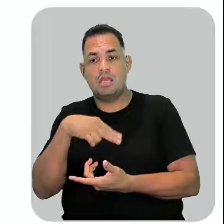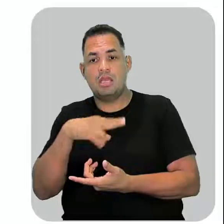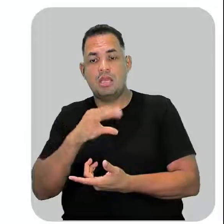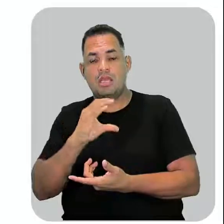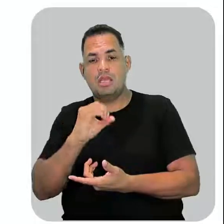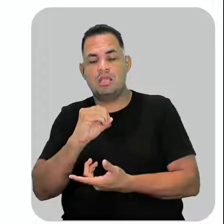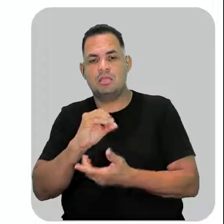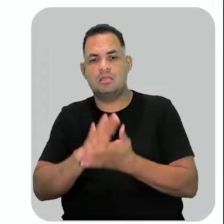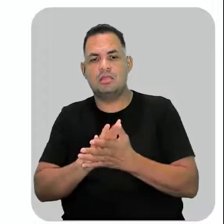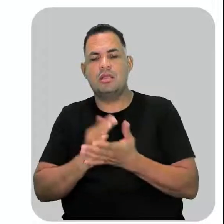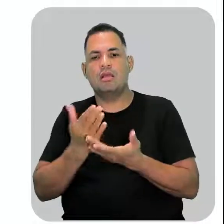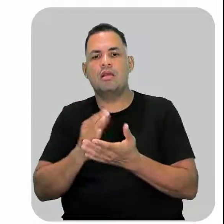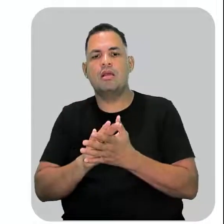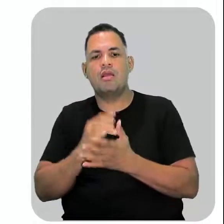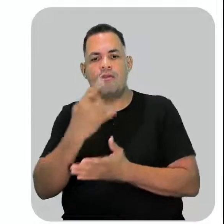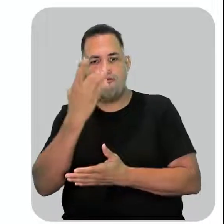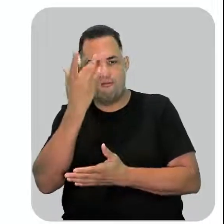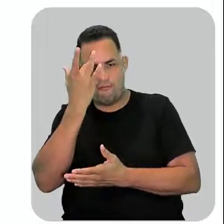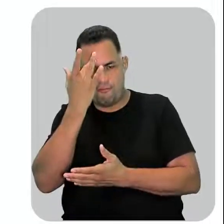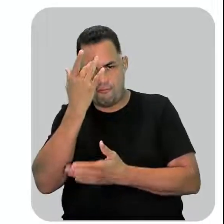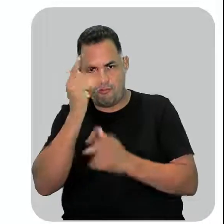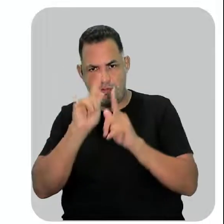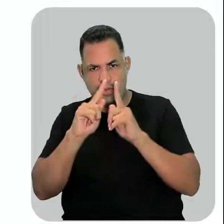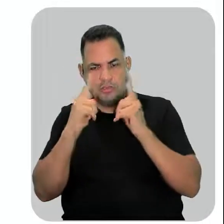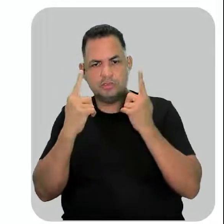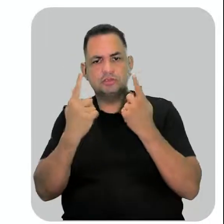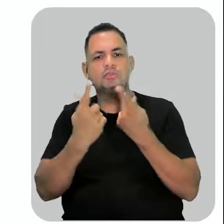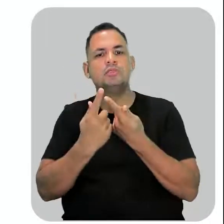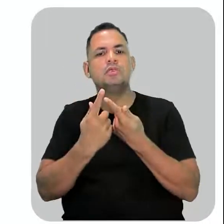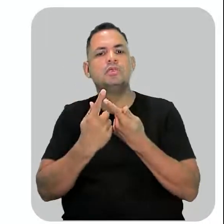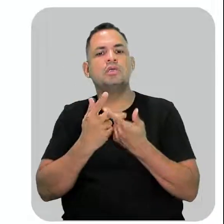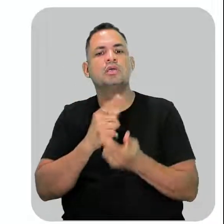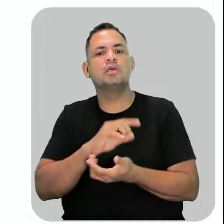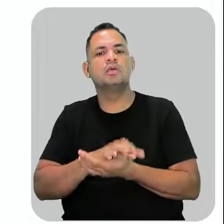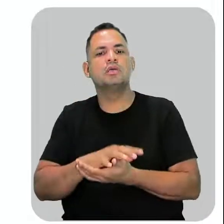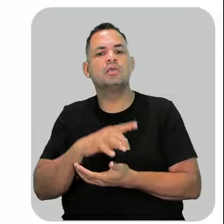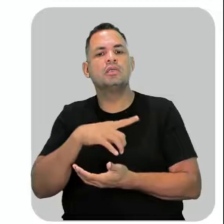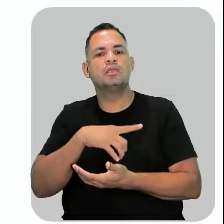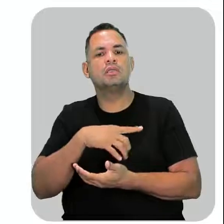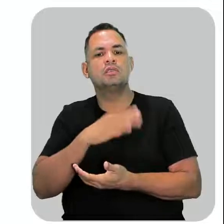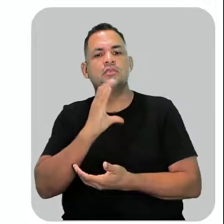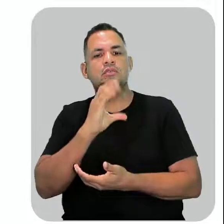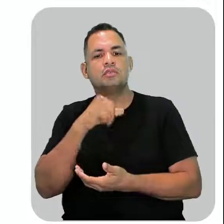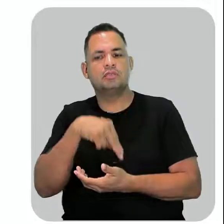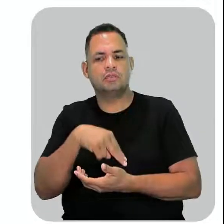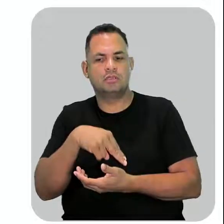fórmula geral, diz que, dos cicloalcanos, diz que é assim, ó,